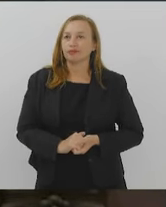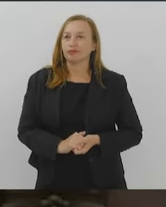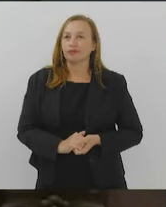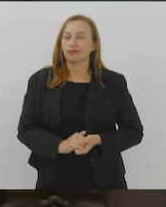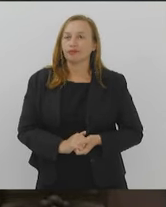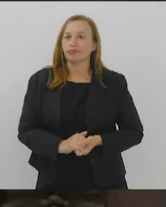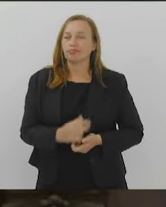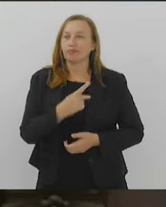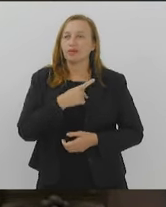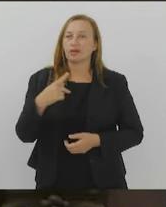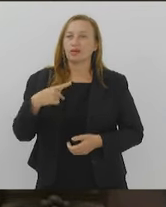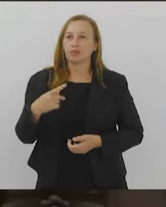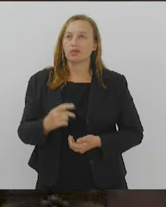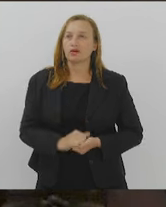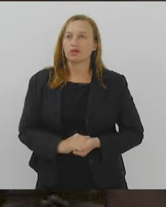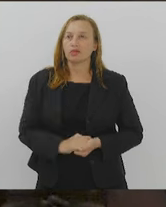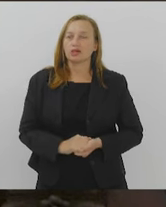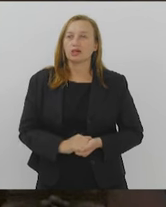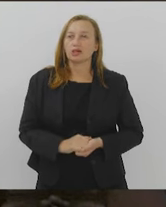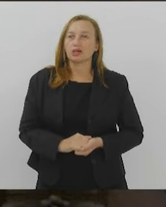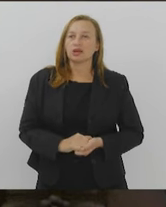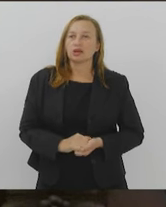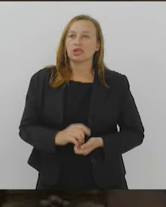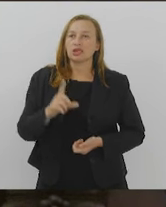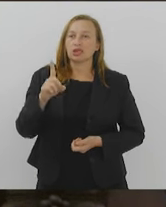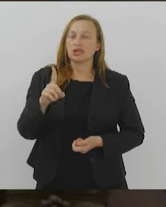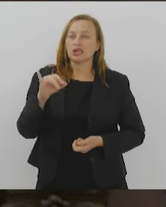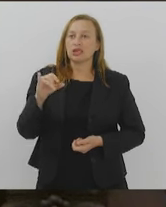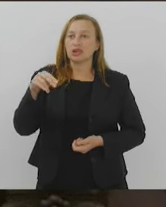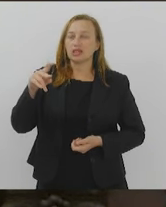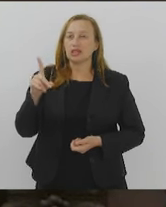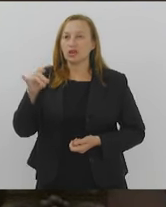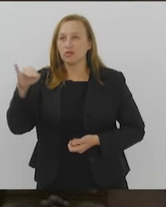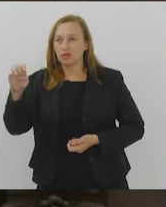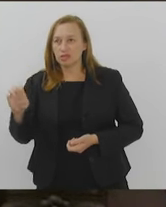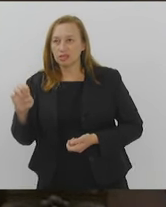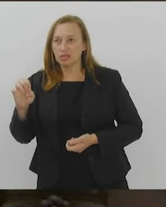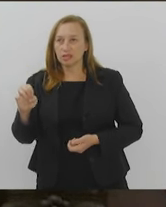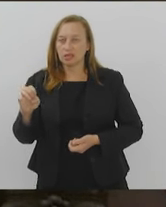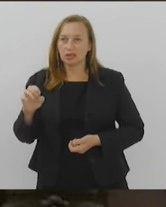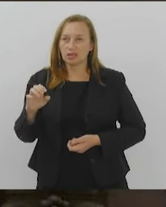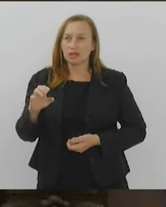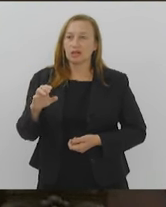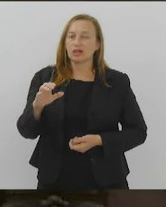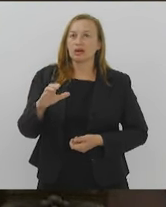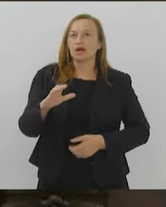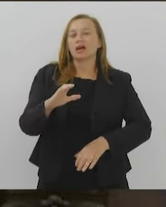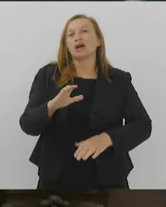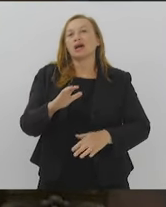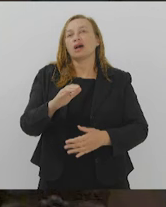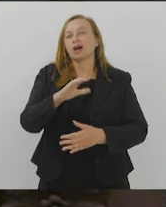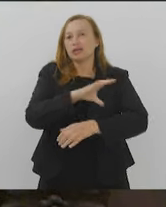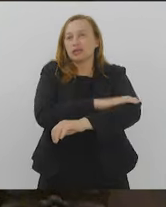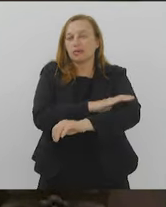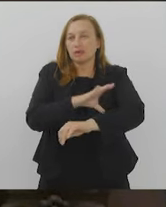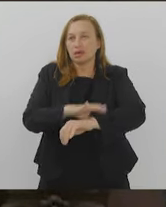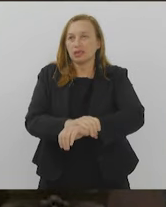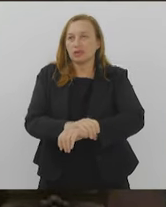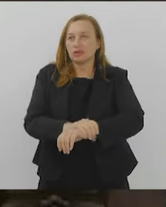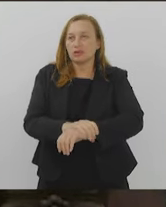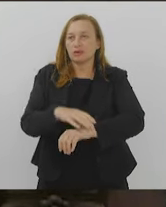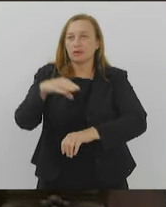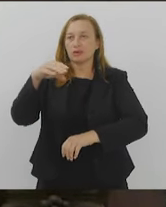Pastora Dinilce Maciel, Assembleia de Deus do Macapá, Amapá.